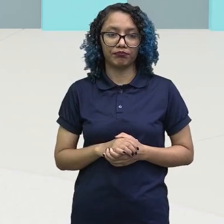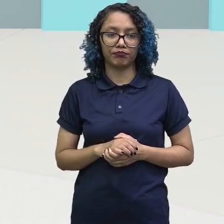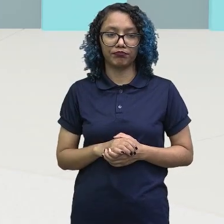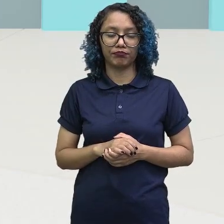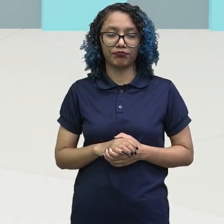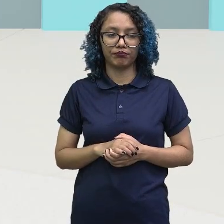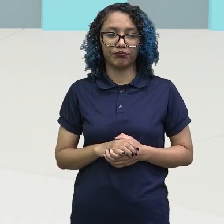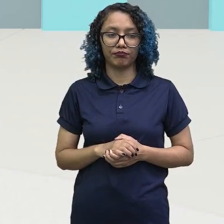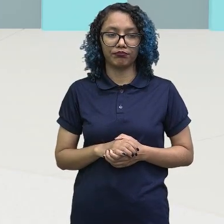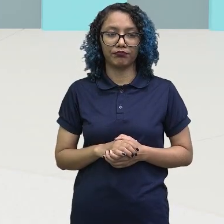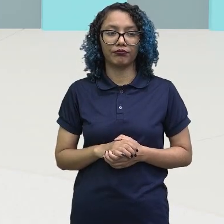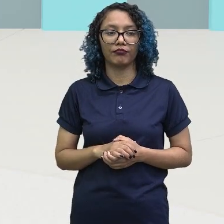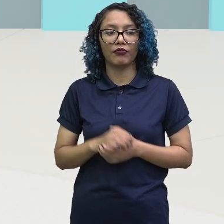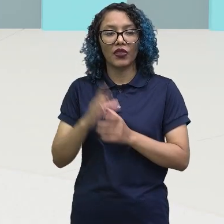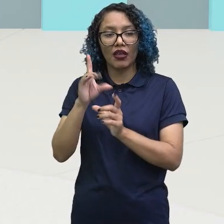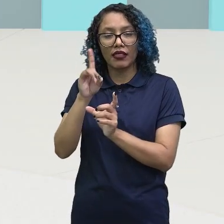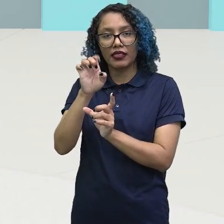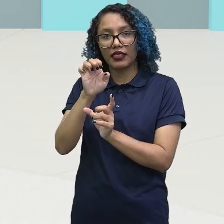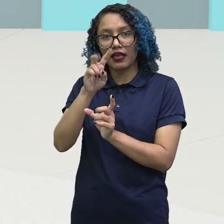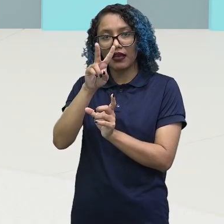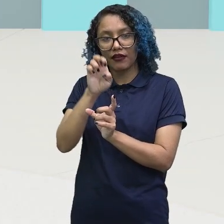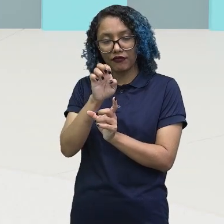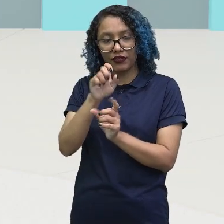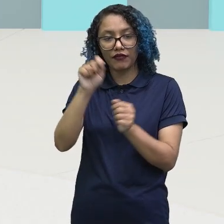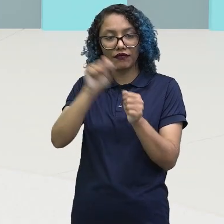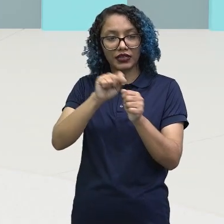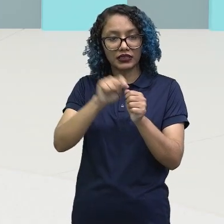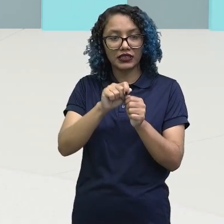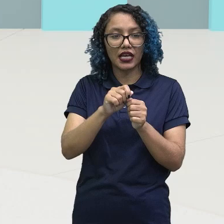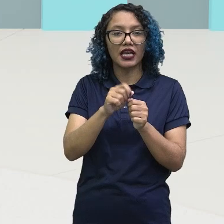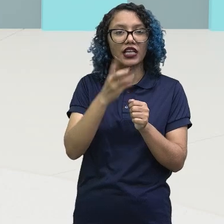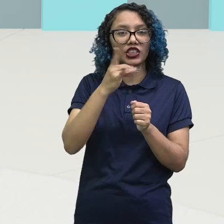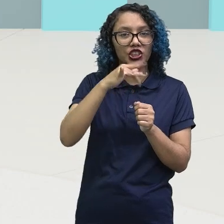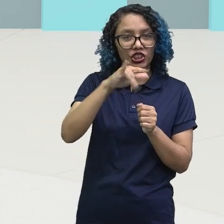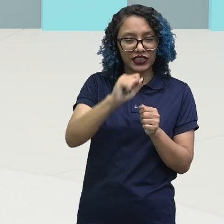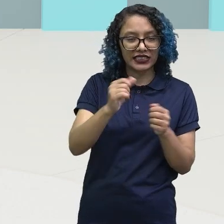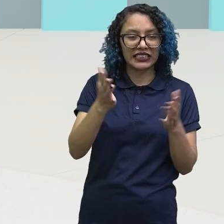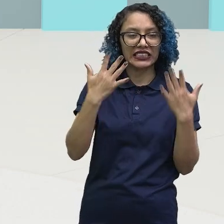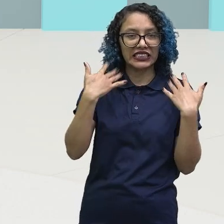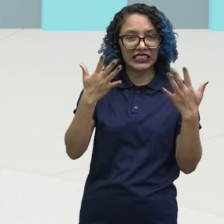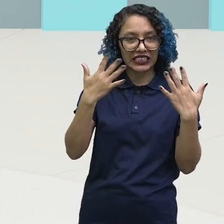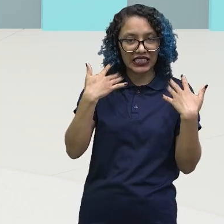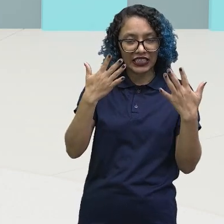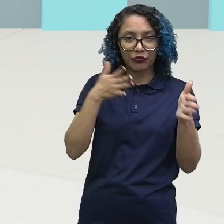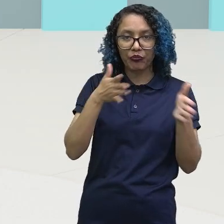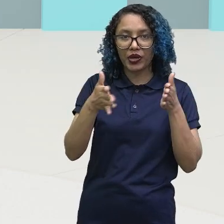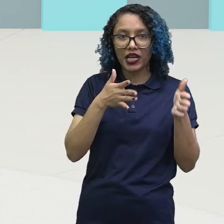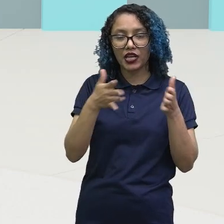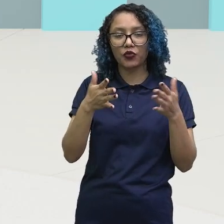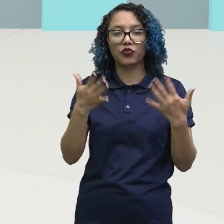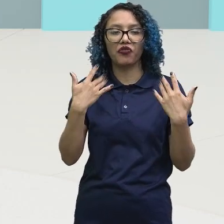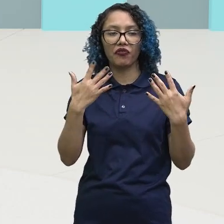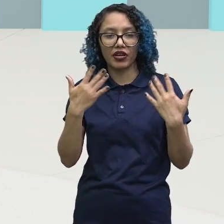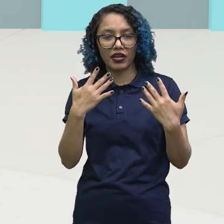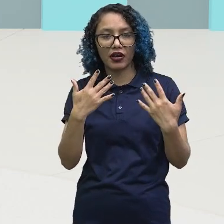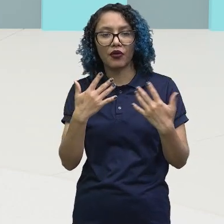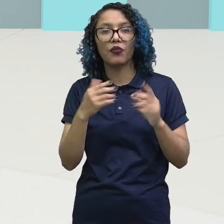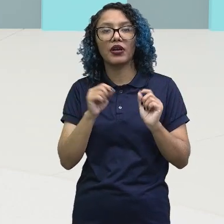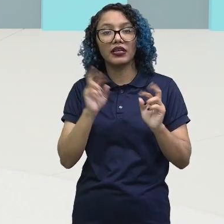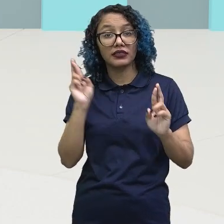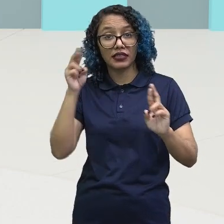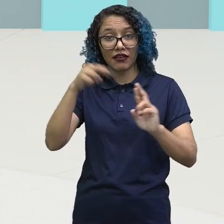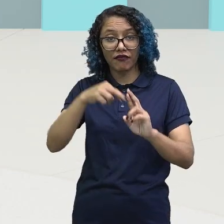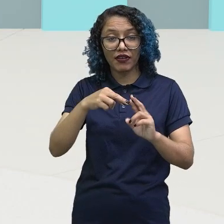no verão. Deve fazer dias muito quentes no verão. Está indicando o quê? Uma condição climática. Por